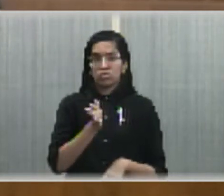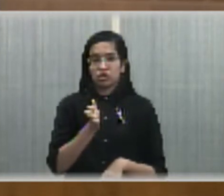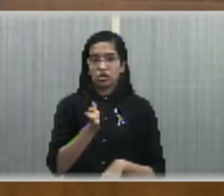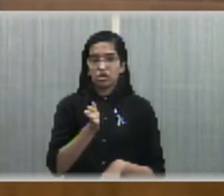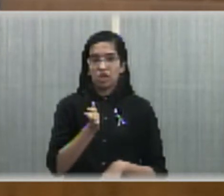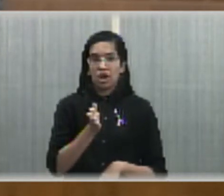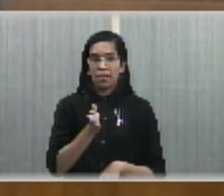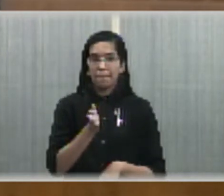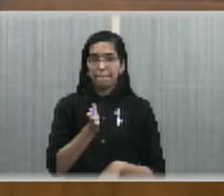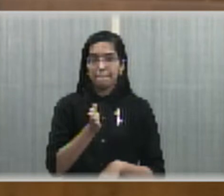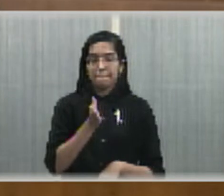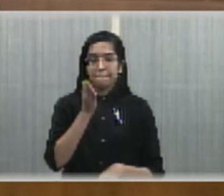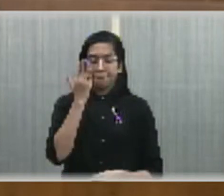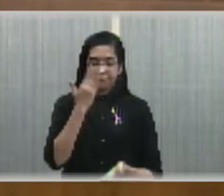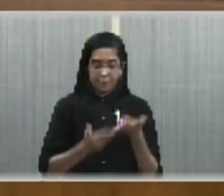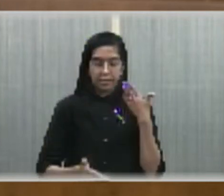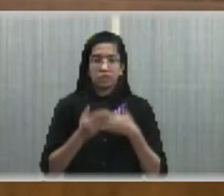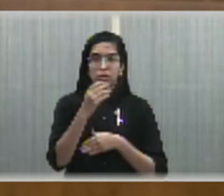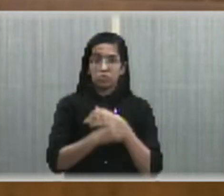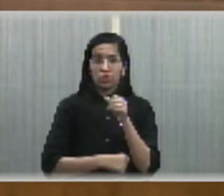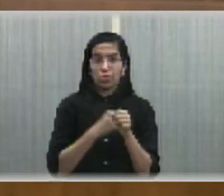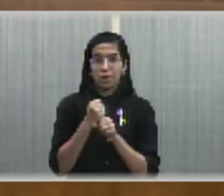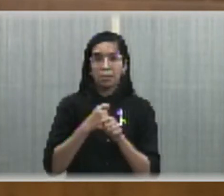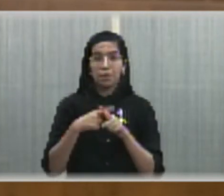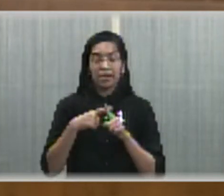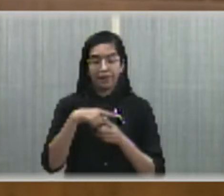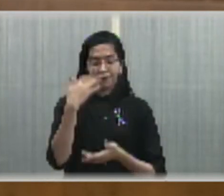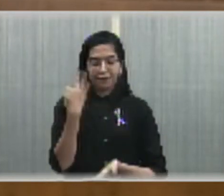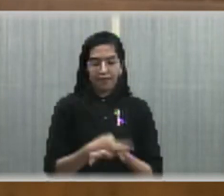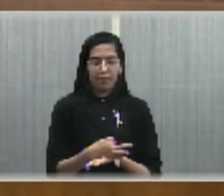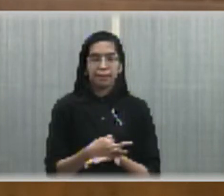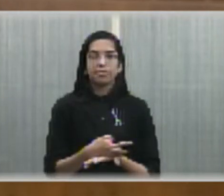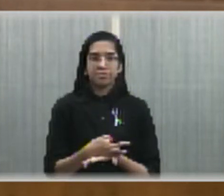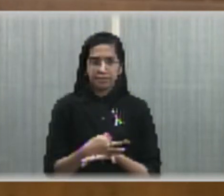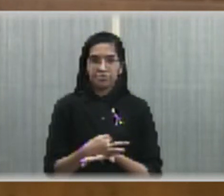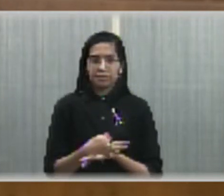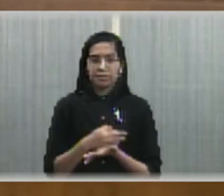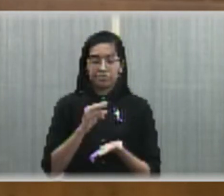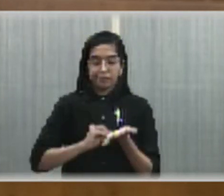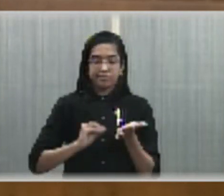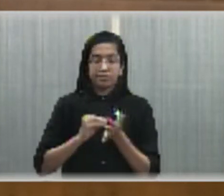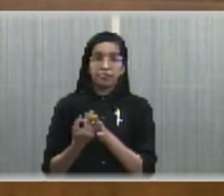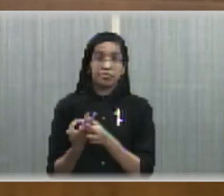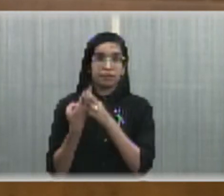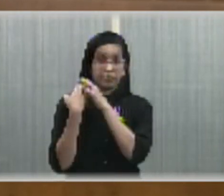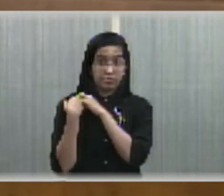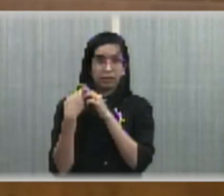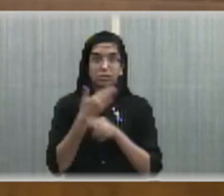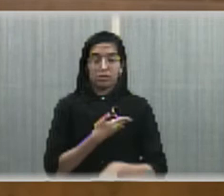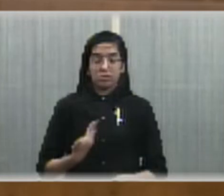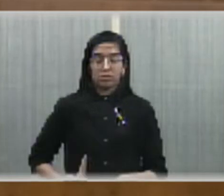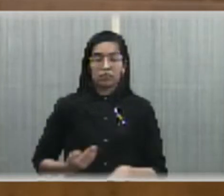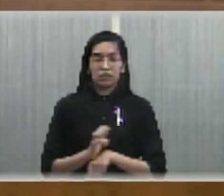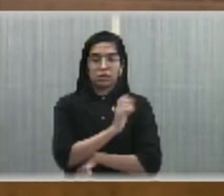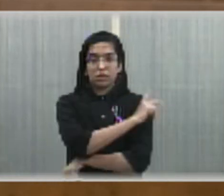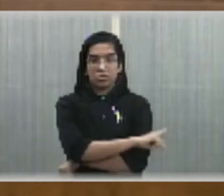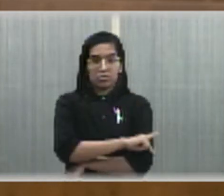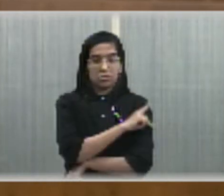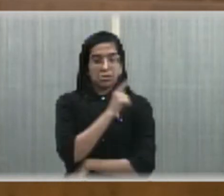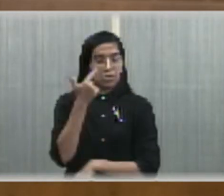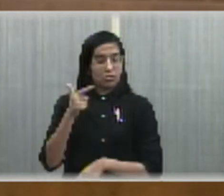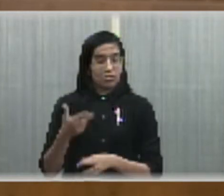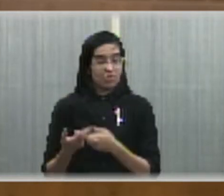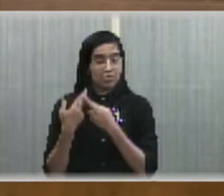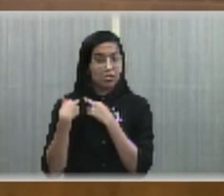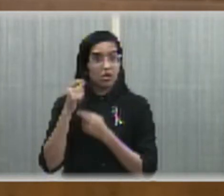falta, por irresponsabilidade do governo do Estado, que não cumpre com a sua obrigação e não dá o